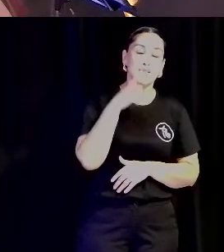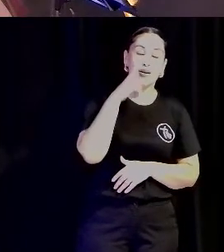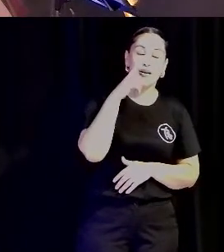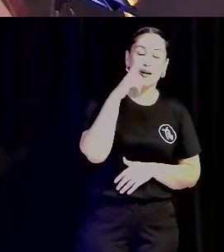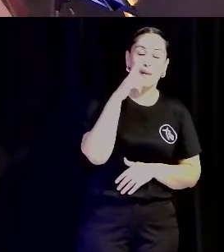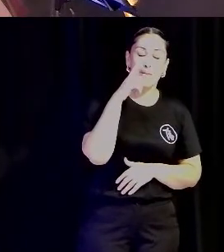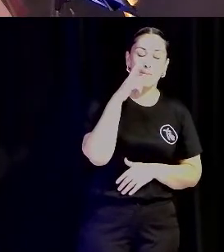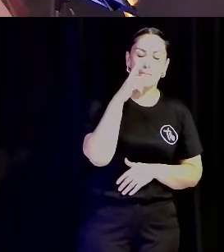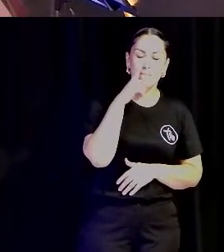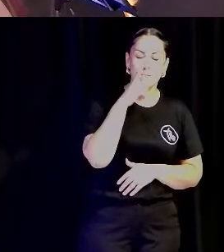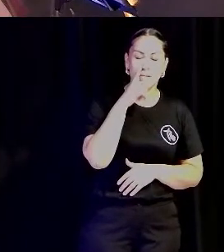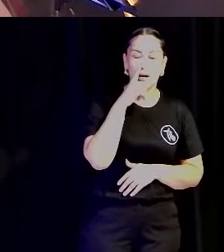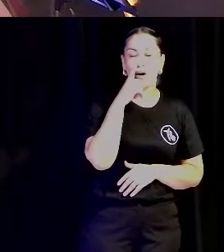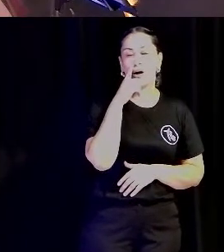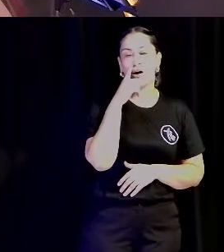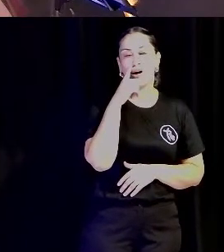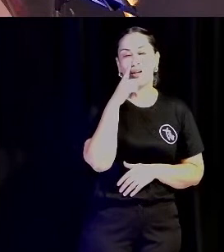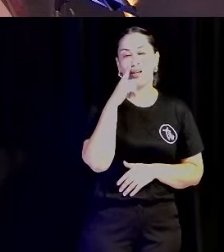6 filhos.